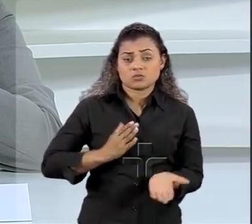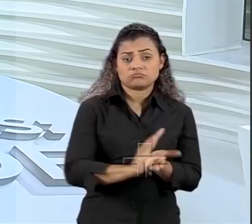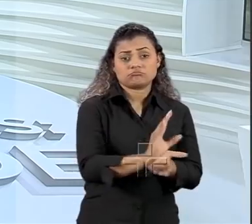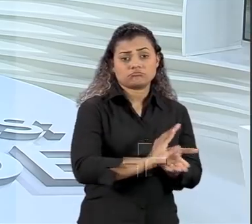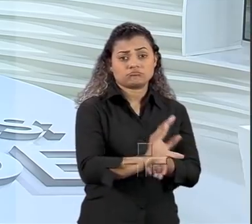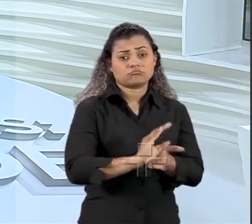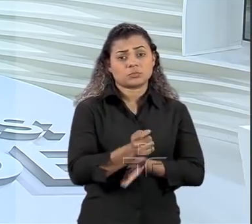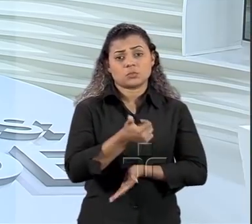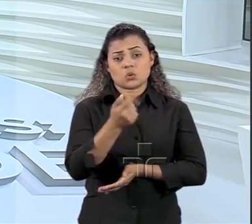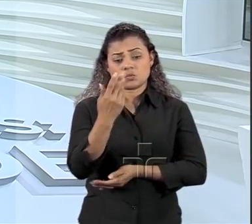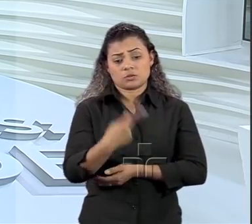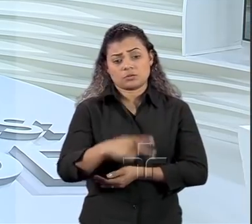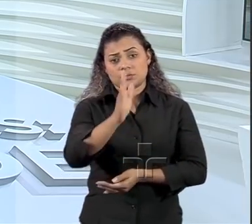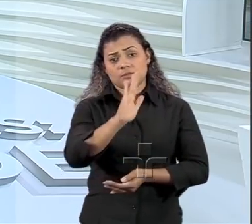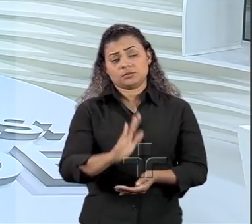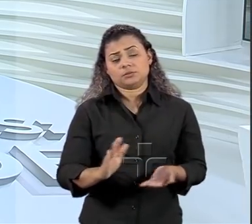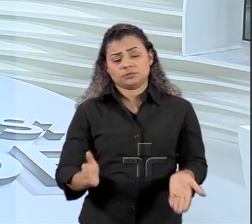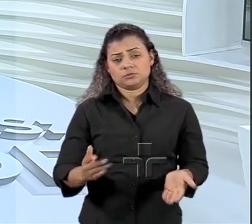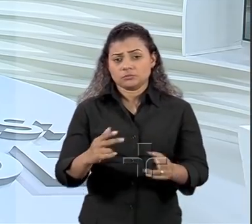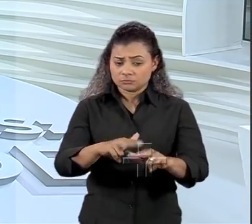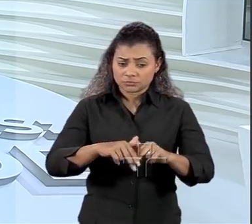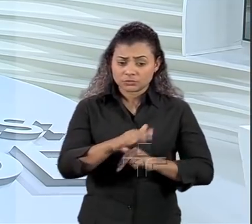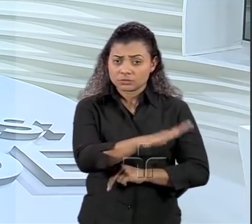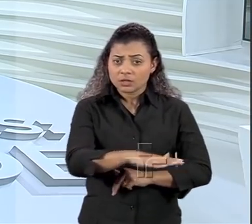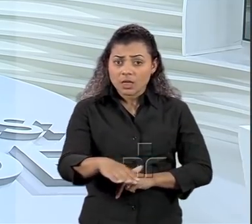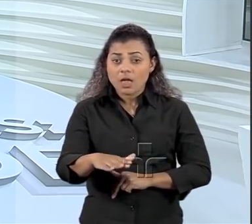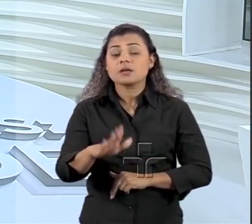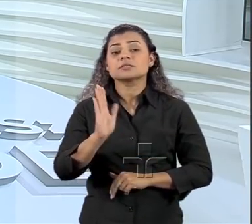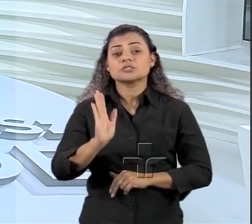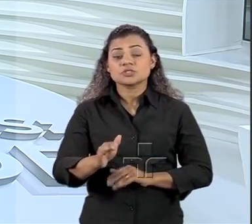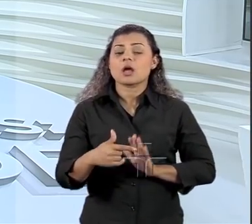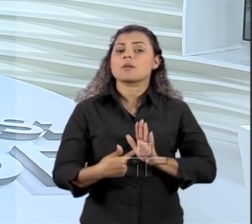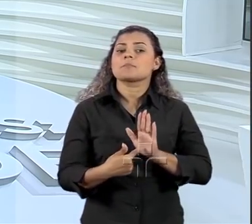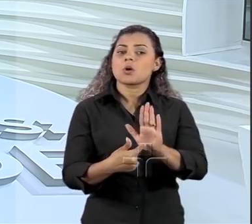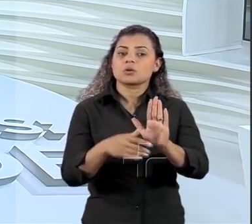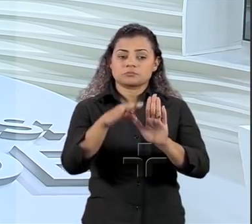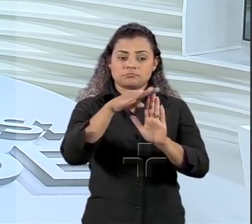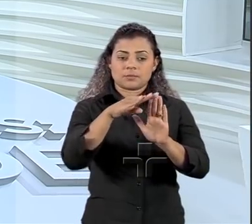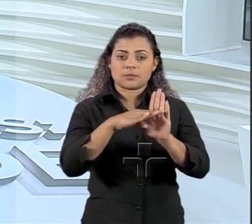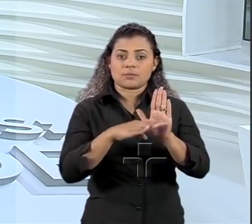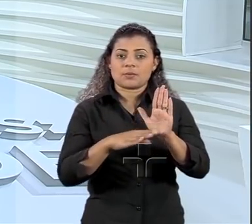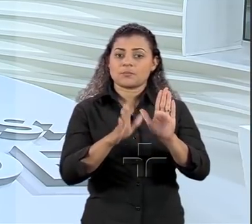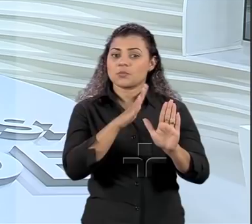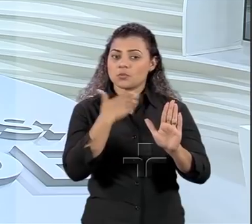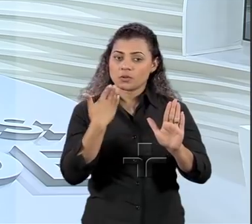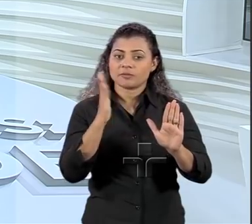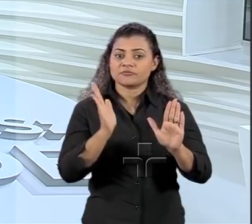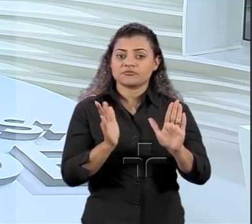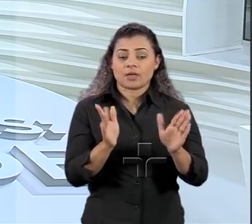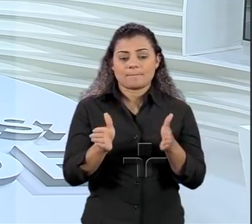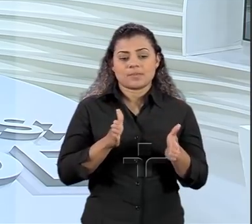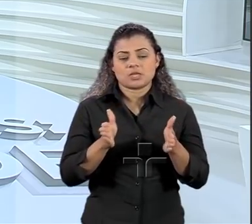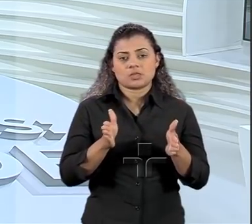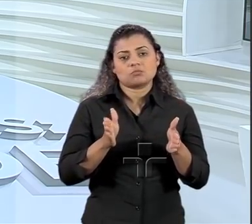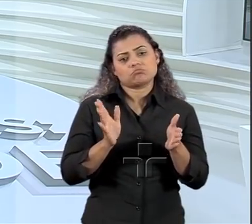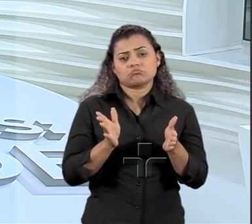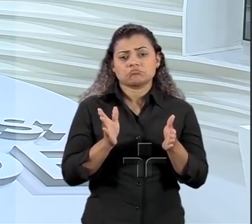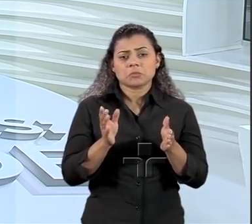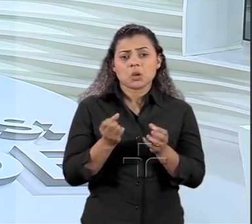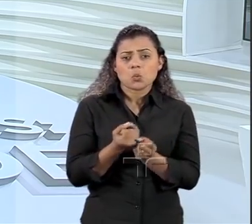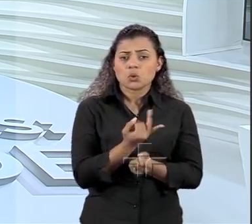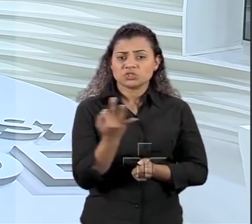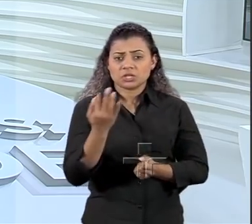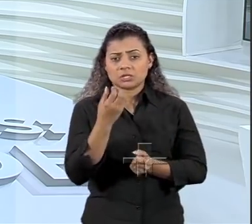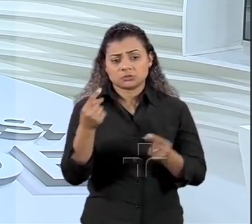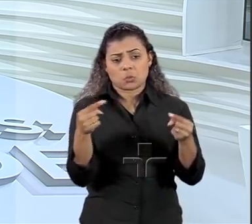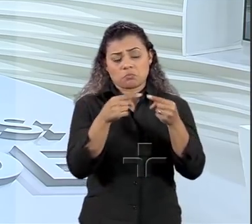saúde no Brasil. Então, além das crianças que já estão previstas, vamos dizer assim, para morrer dentro da taxa de mortalidade que a gente já espera,